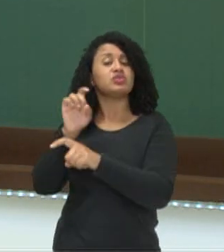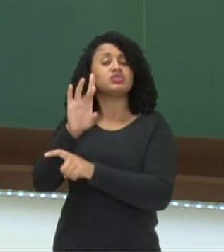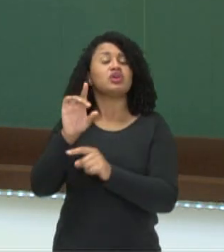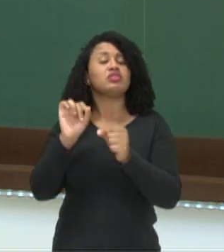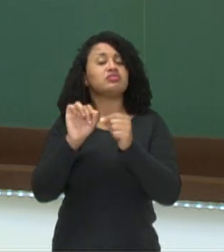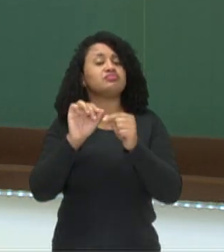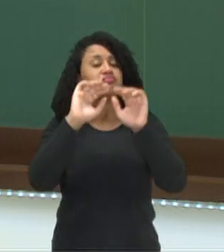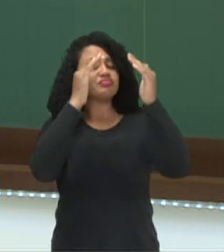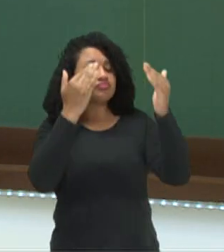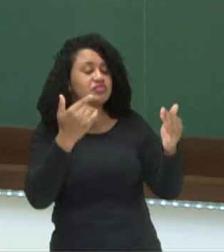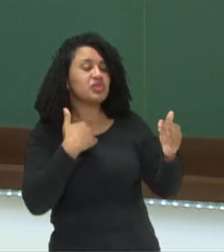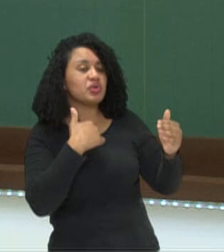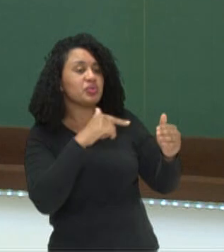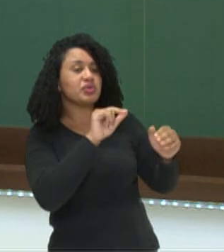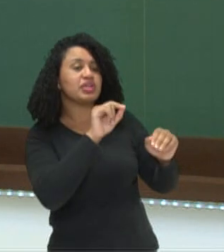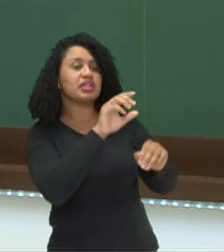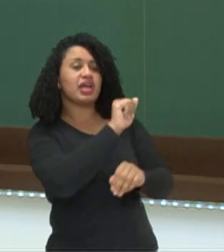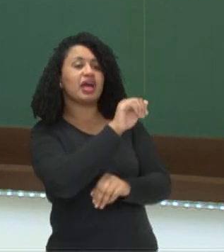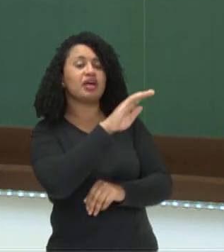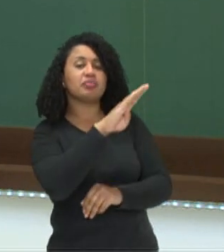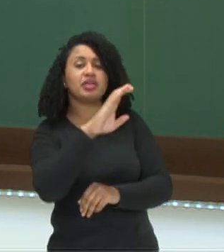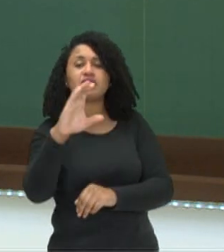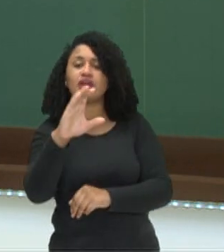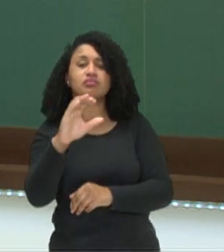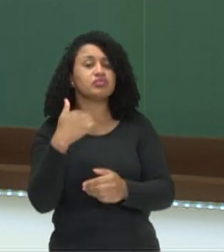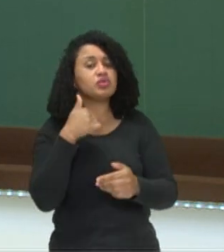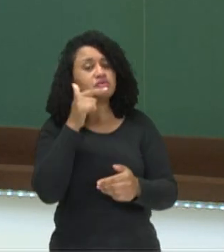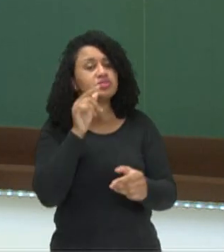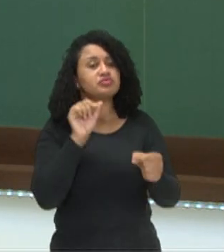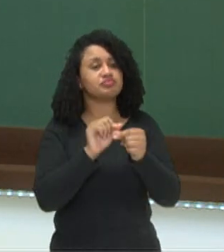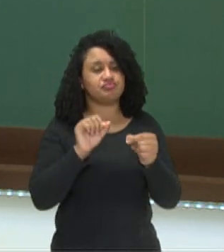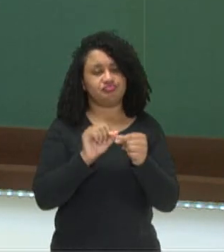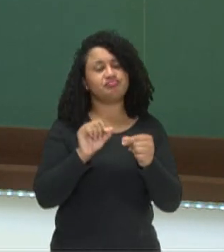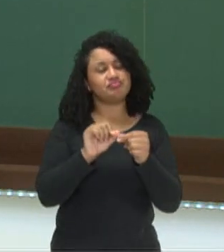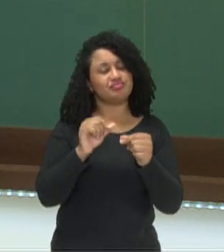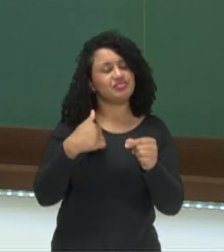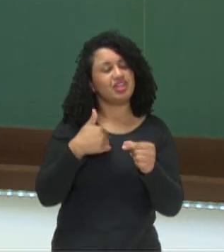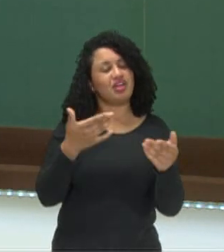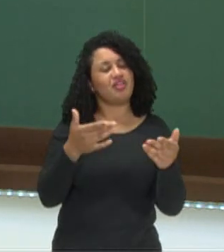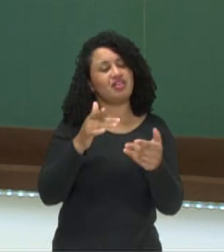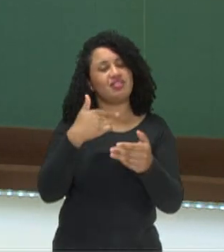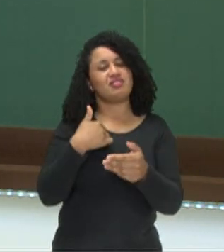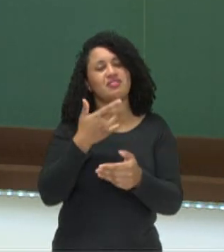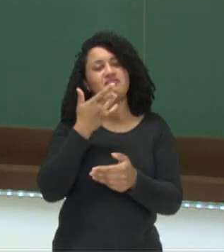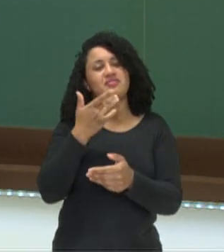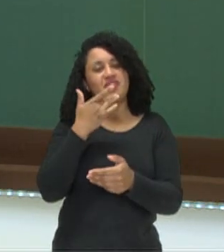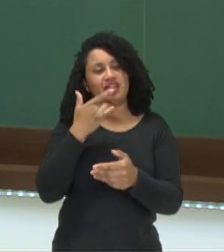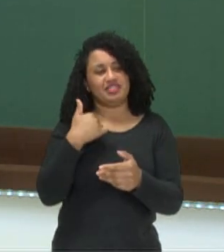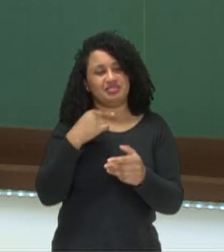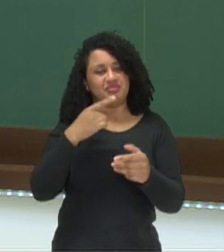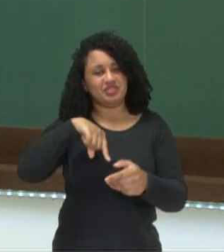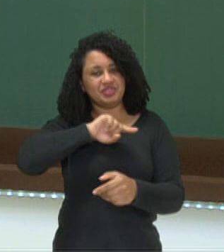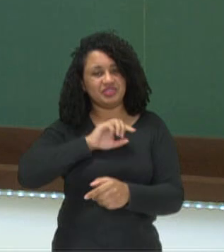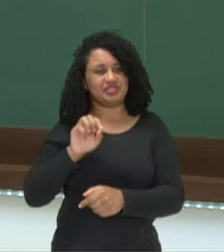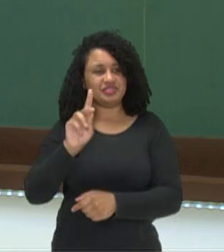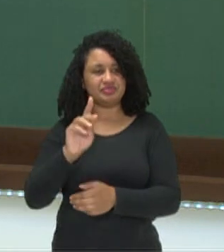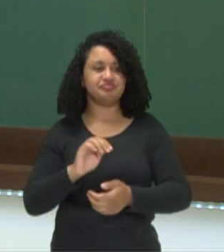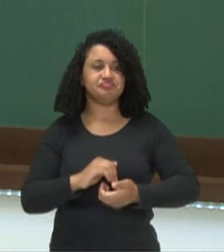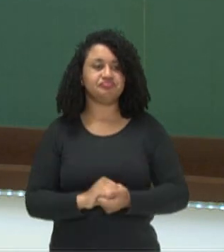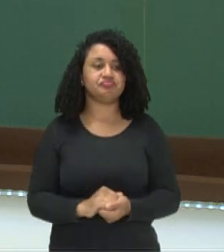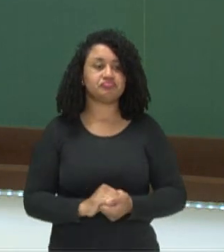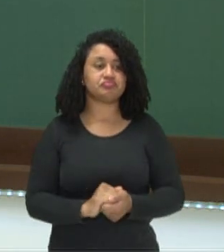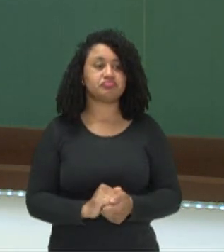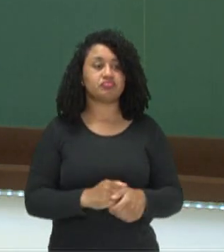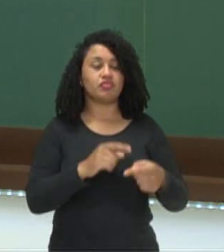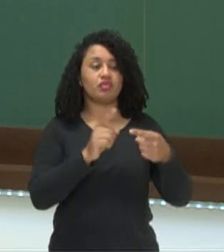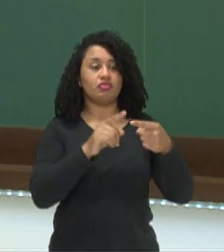apenas analisando os coeficientes A, B e C. E é isso que nós vamos fazer, facilitar o nosso trabalho, tá bom? Então, olha lá, ó, na